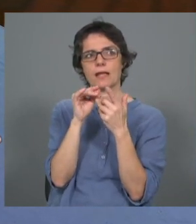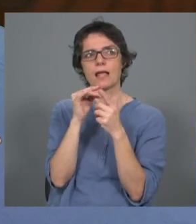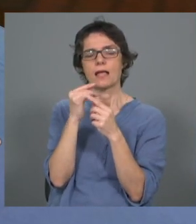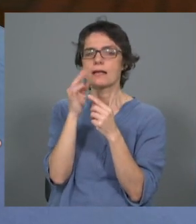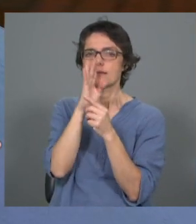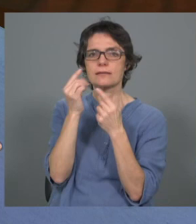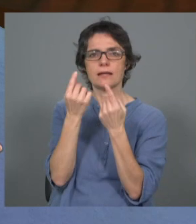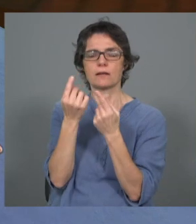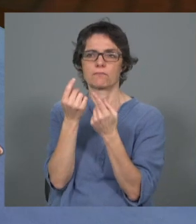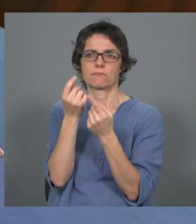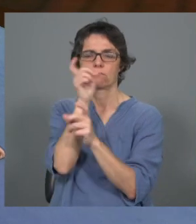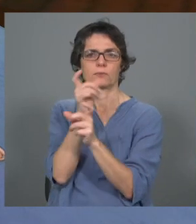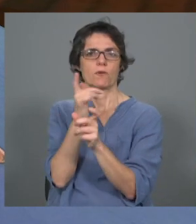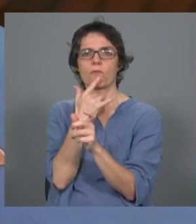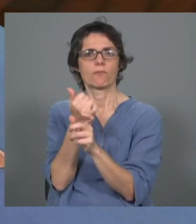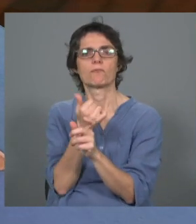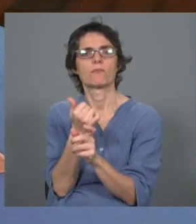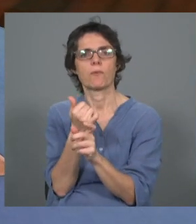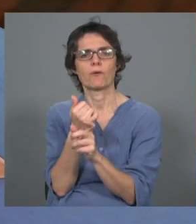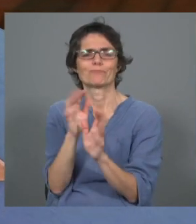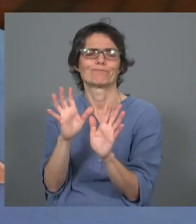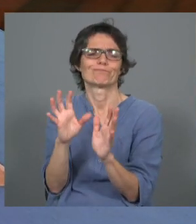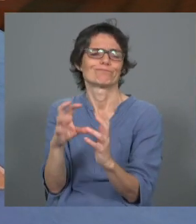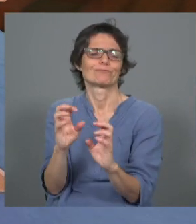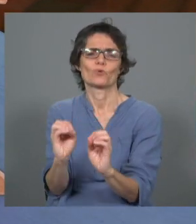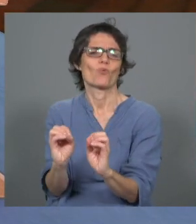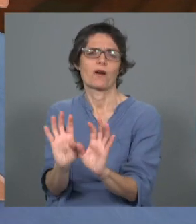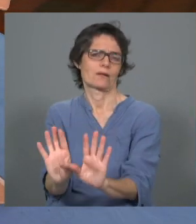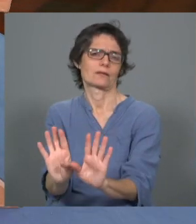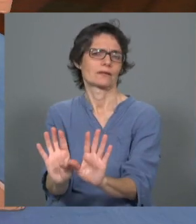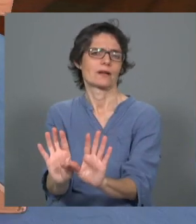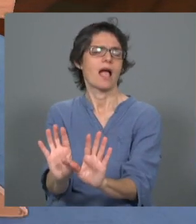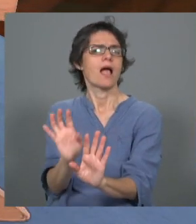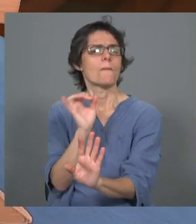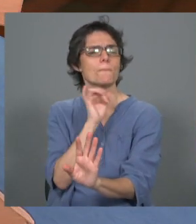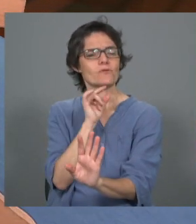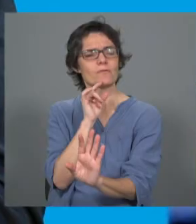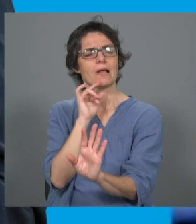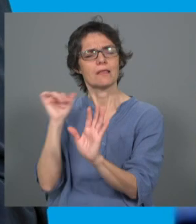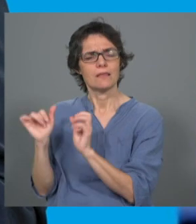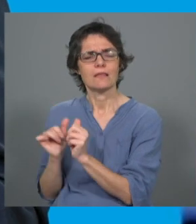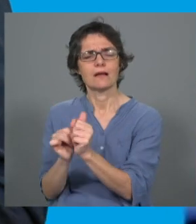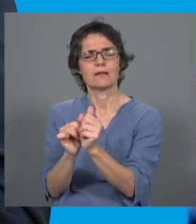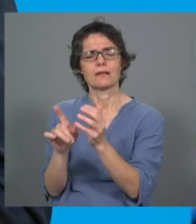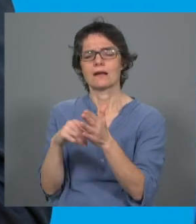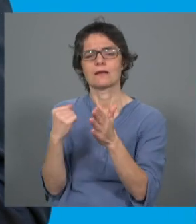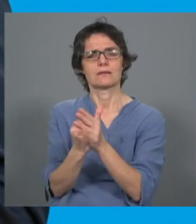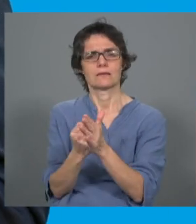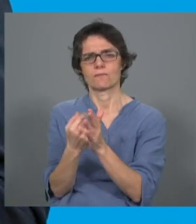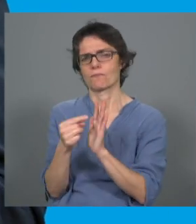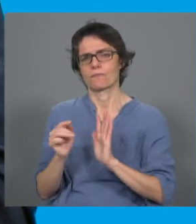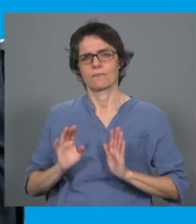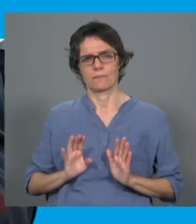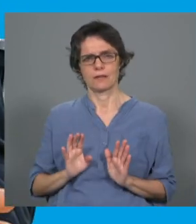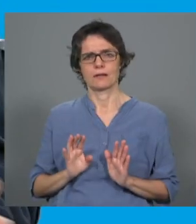canais para que isto chegue a todos, ou seja, e chegue em direto.